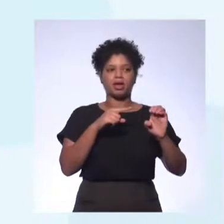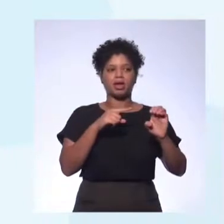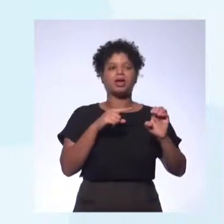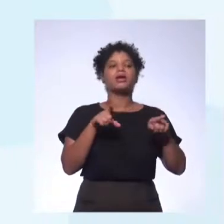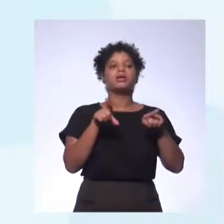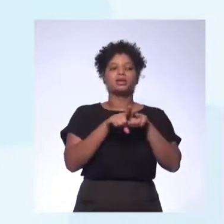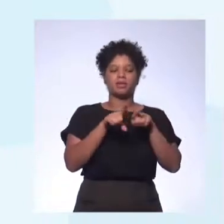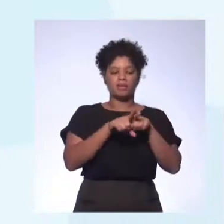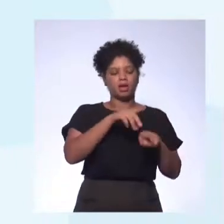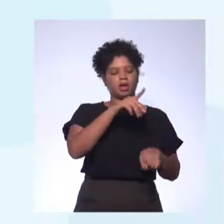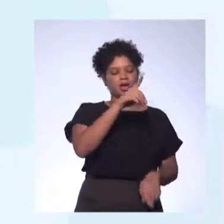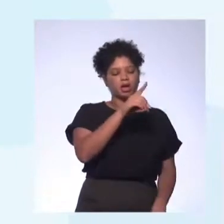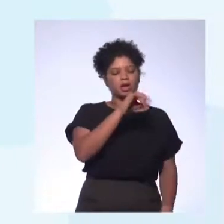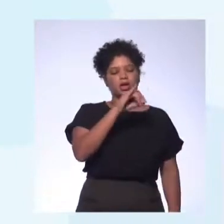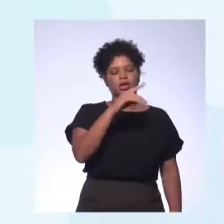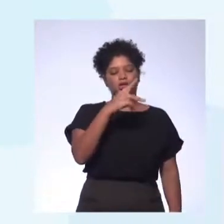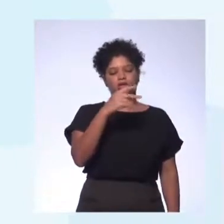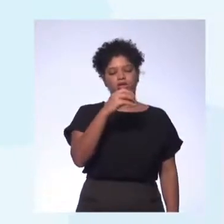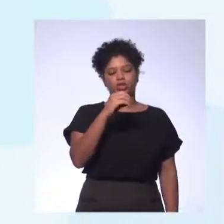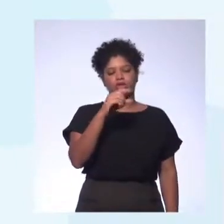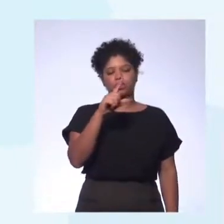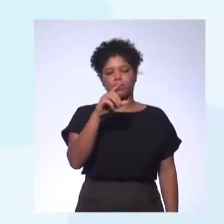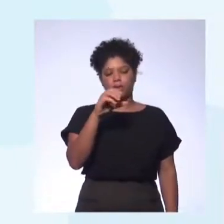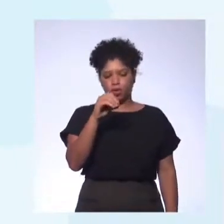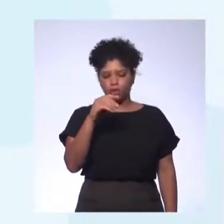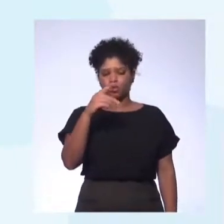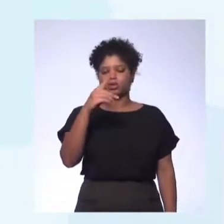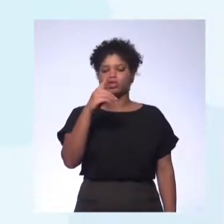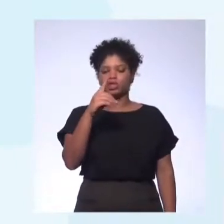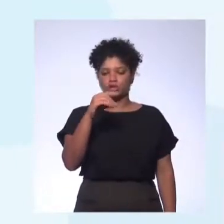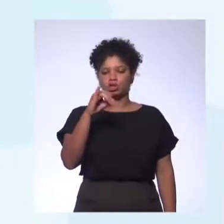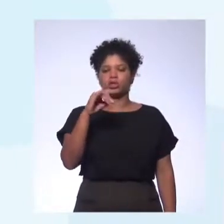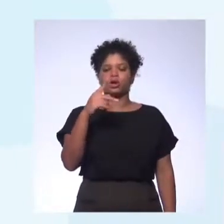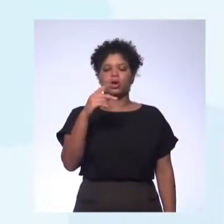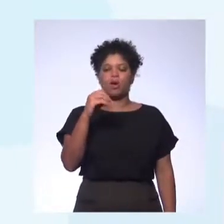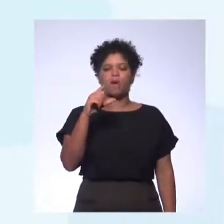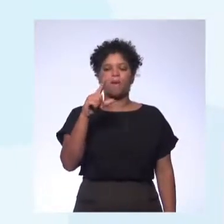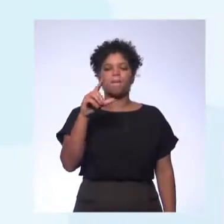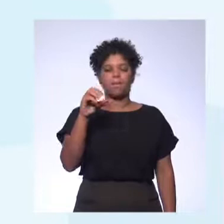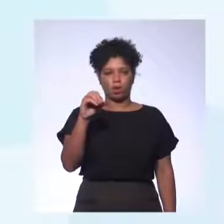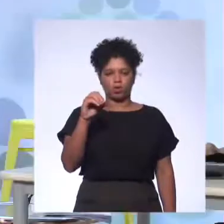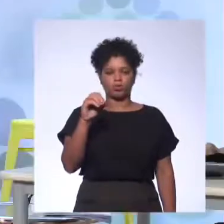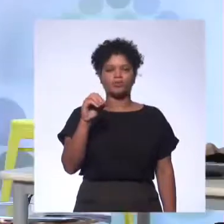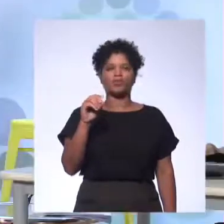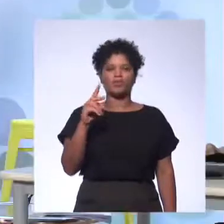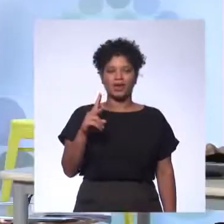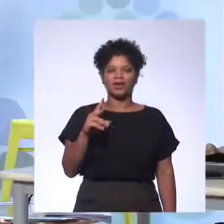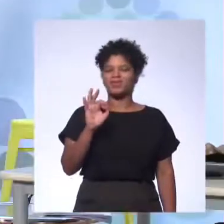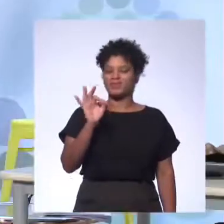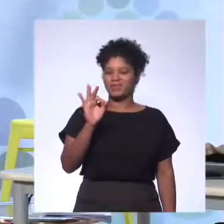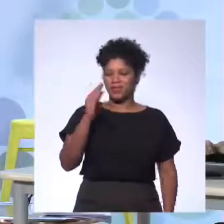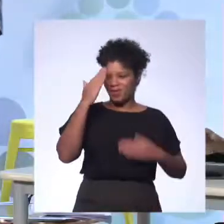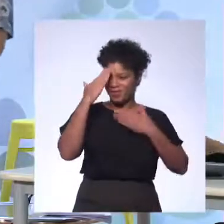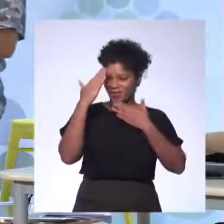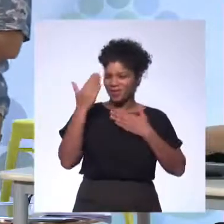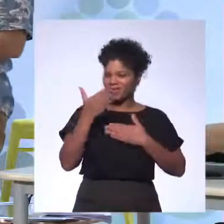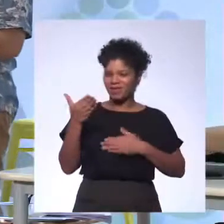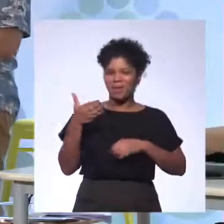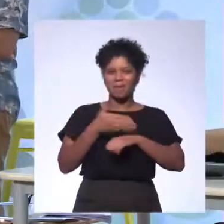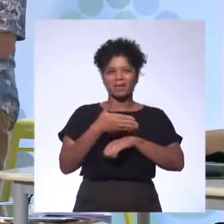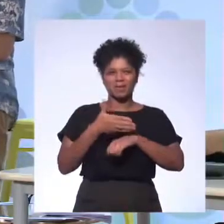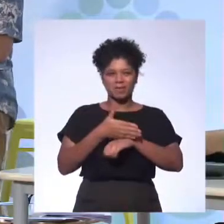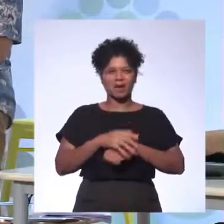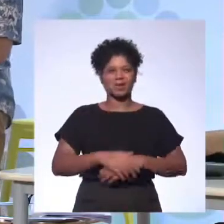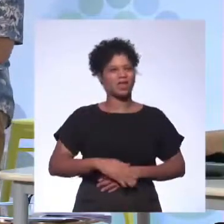a letra e que é o cianeto de hidrogênio dipolo-dipolo ok muito bem aí obrigado pela participação